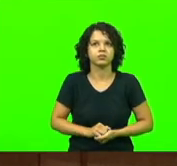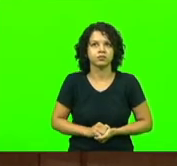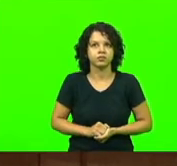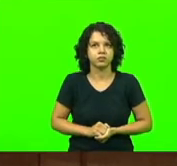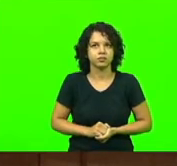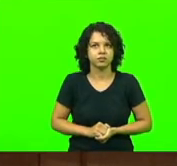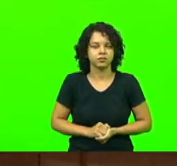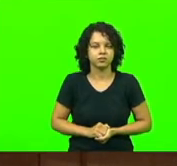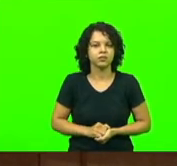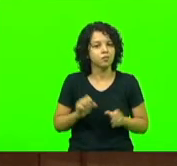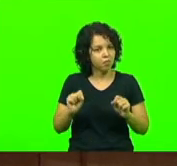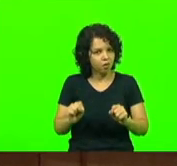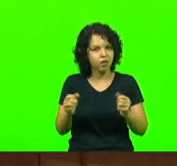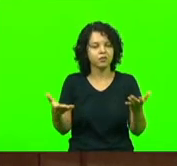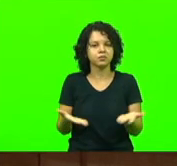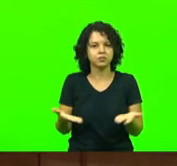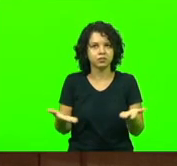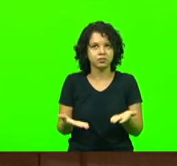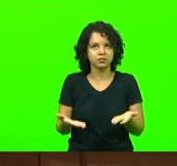Pode ir lá agora. E se tiver?